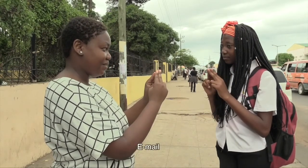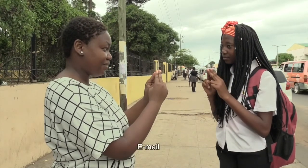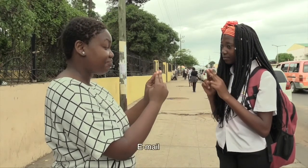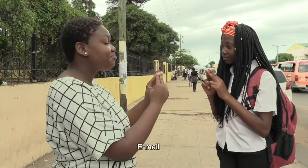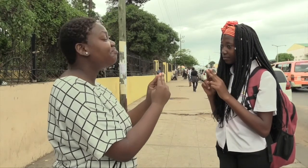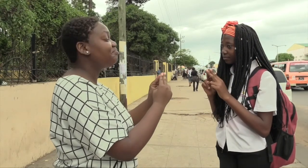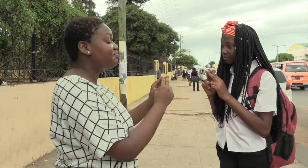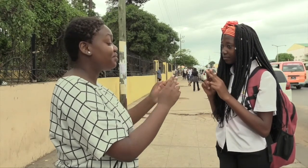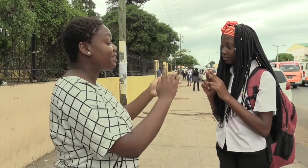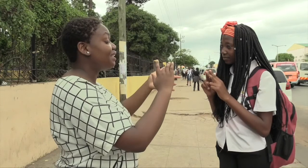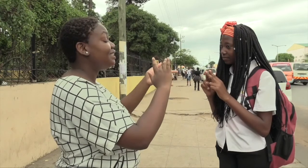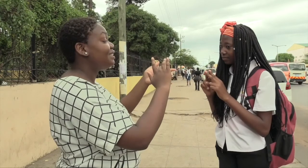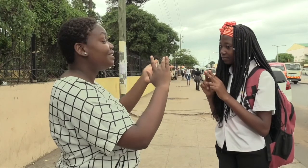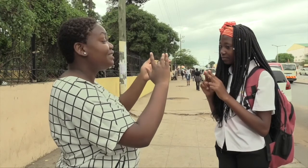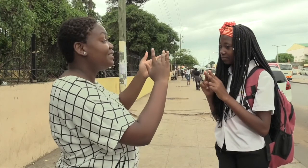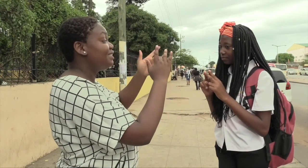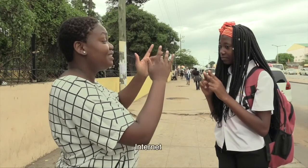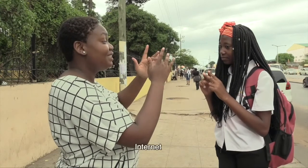e-mail,